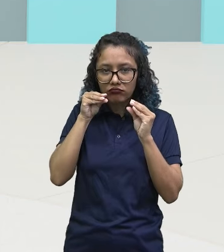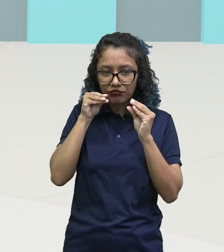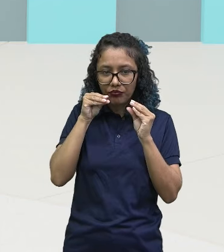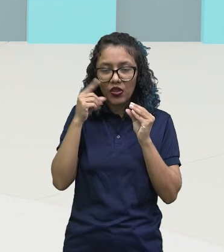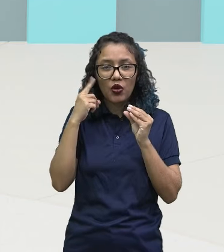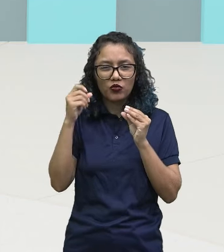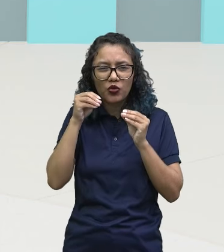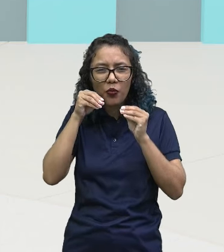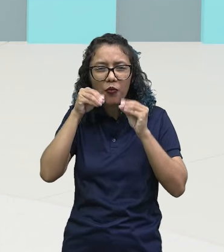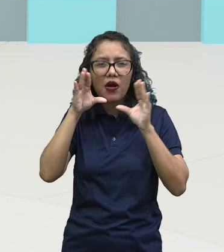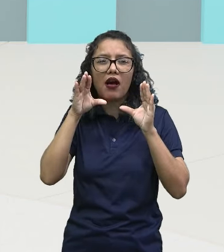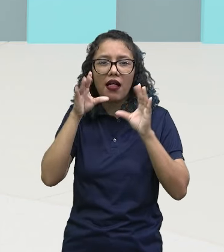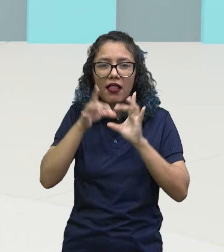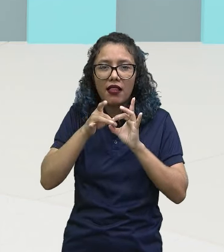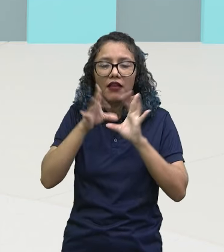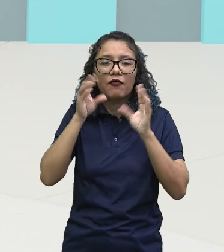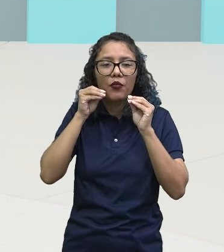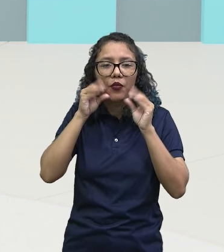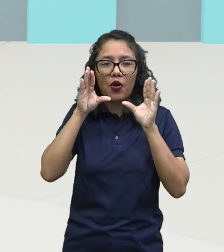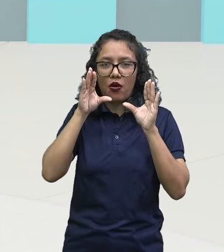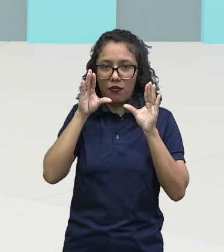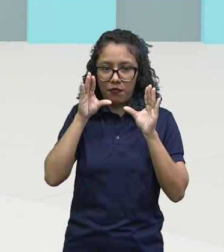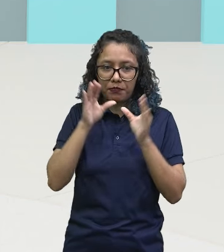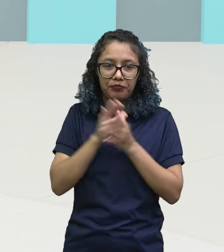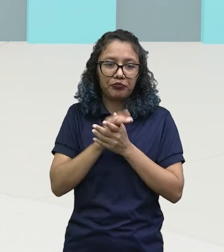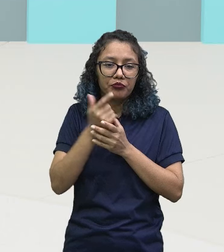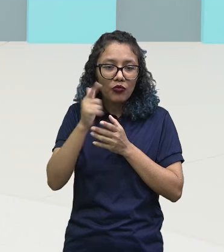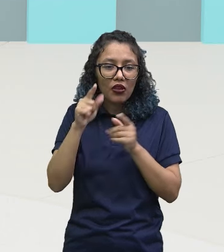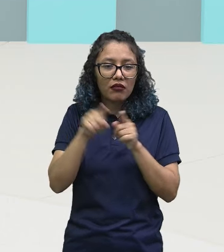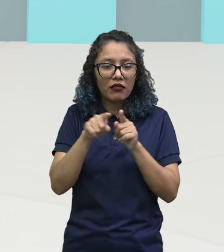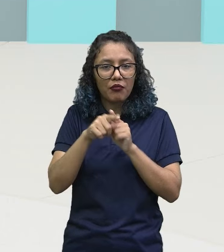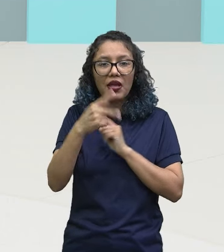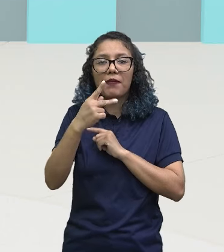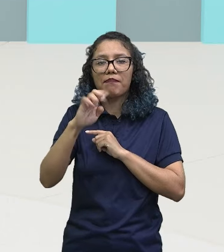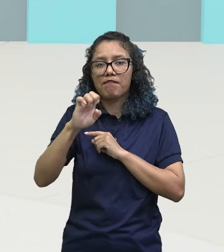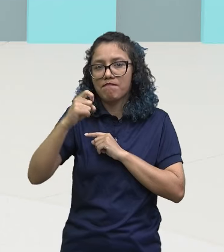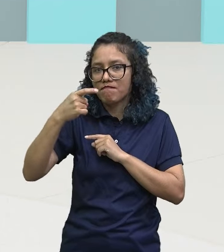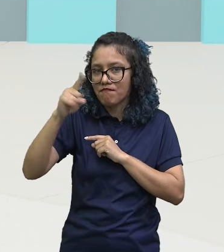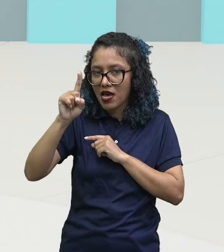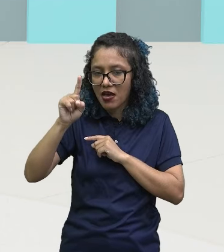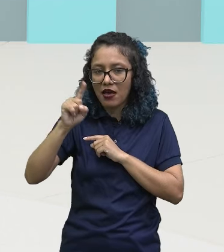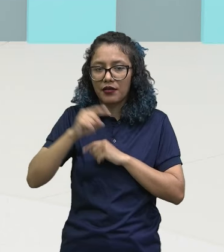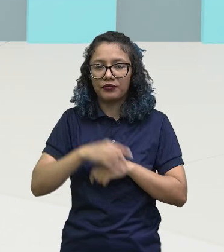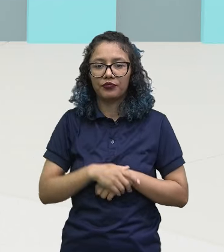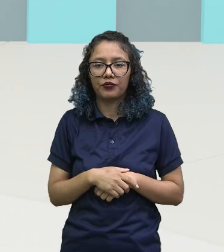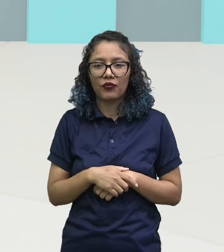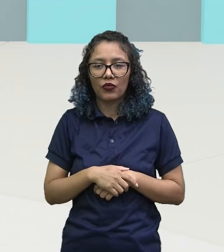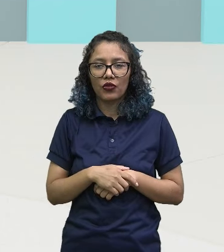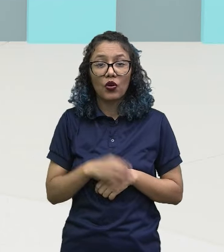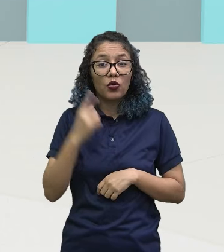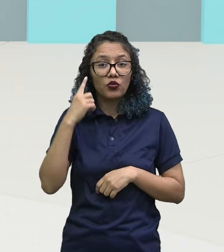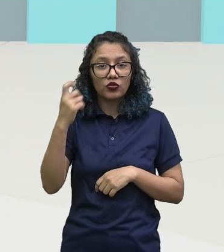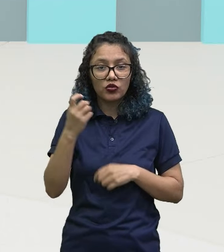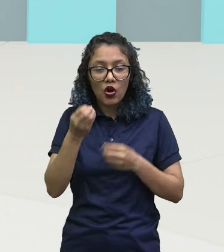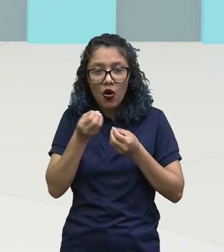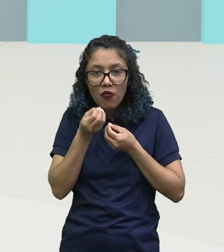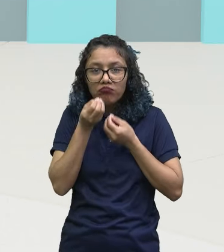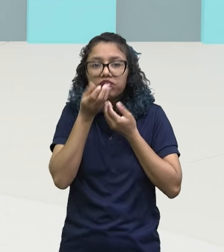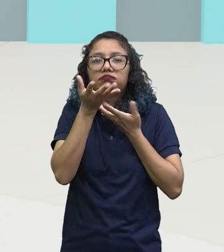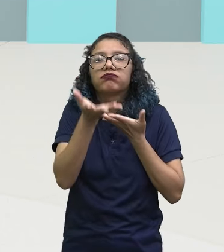som aberto. E a mesma situação acontece em pé, você joga esse som para fora, ele